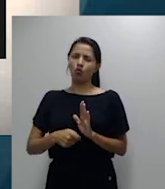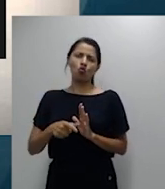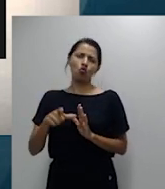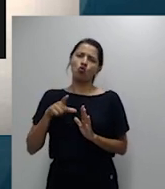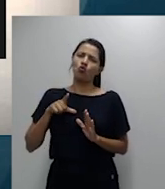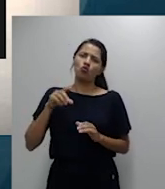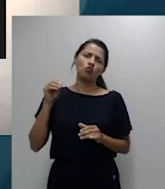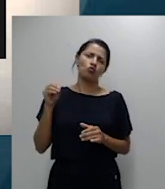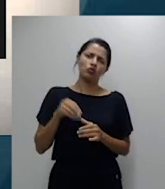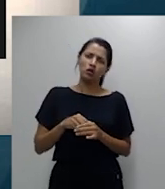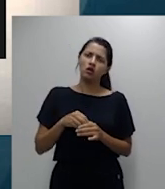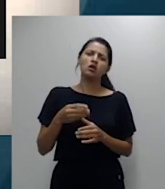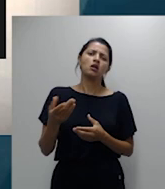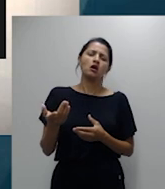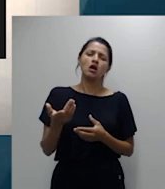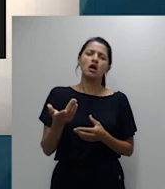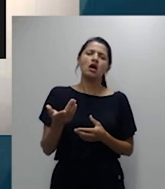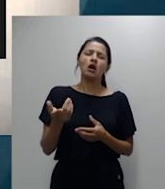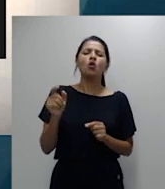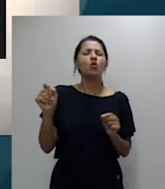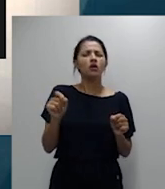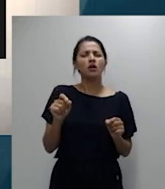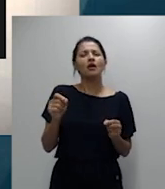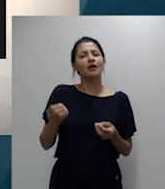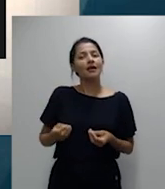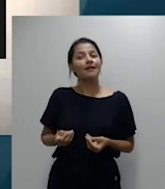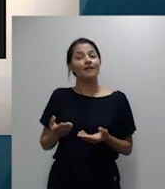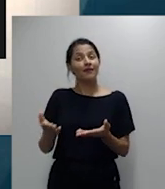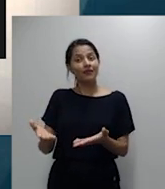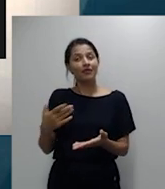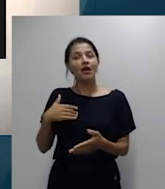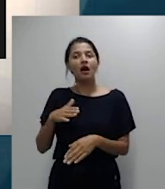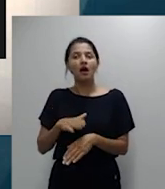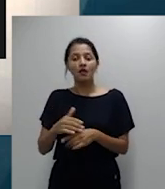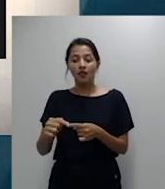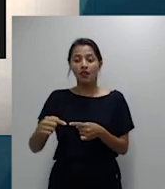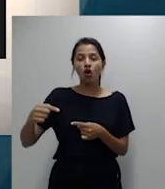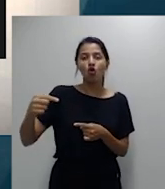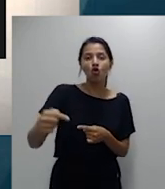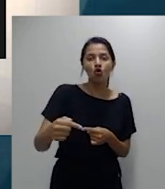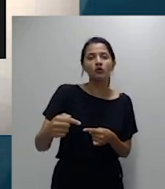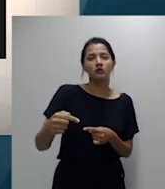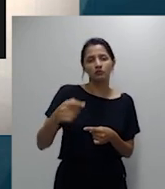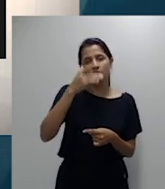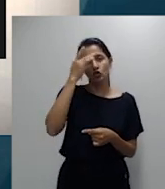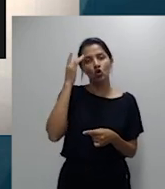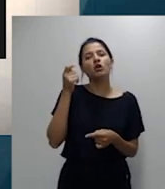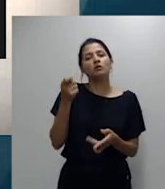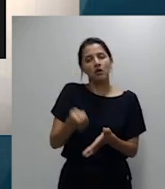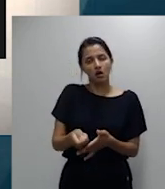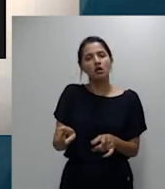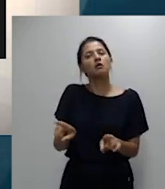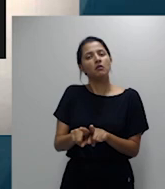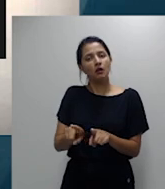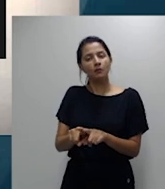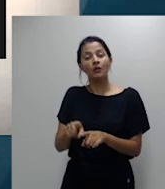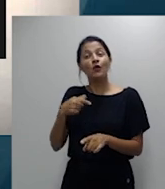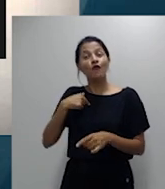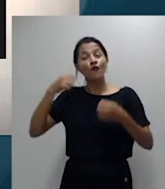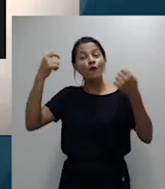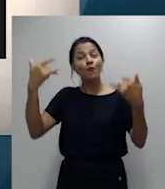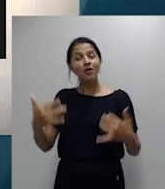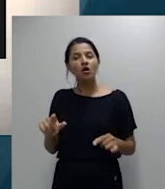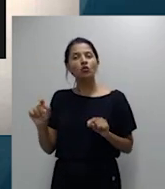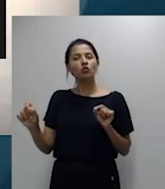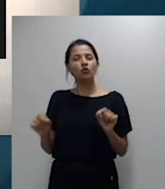meio da cadeia produtiva padaria crédito na etapa subsequente o que eu quero dizer aqui suas minis é que o